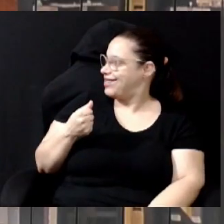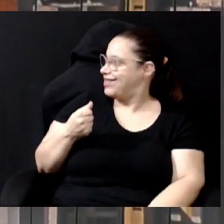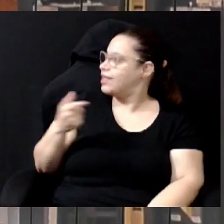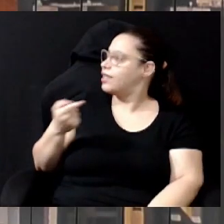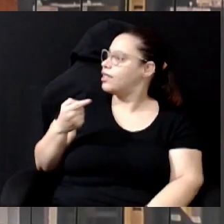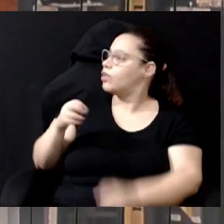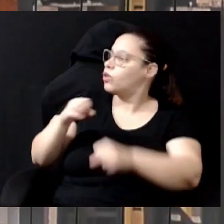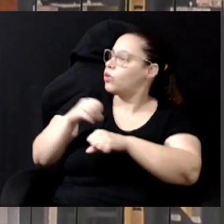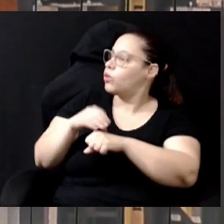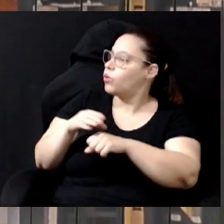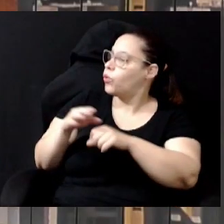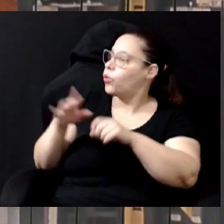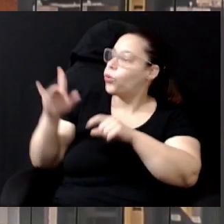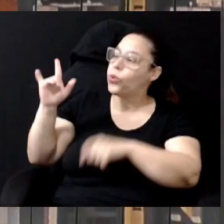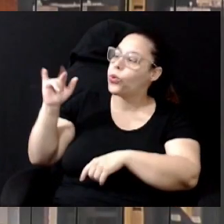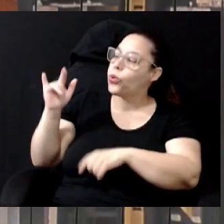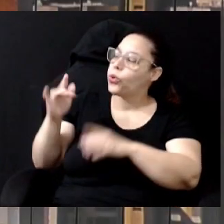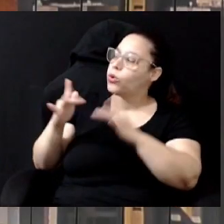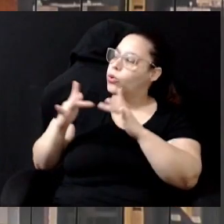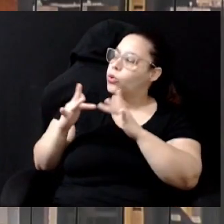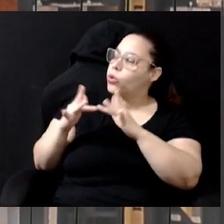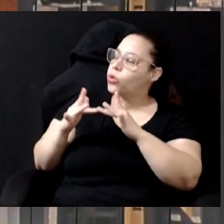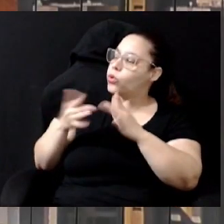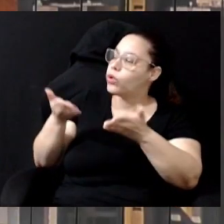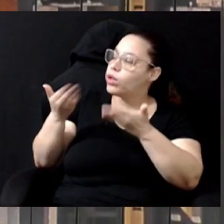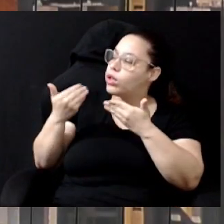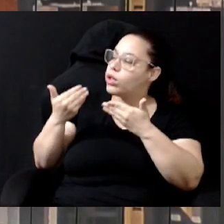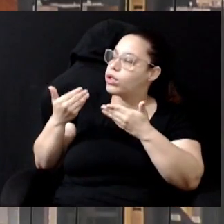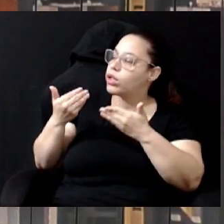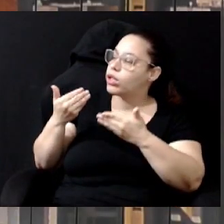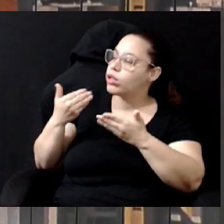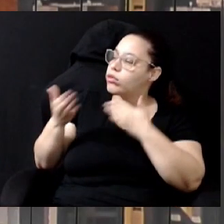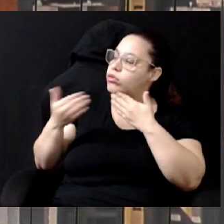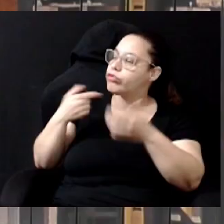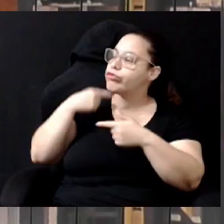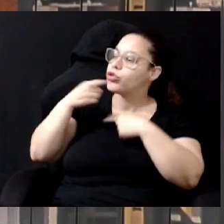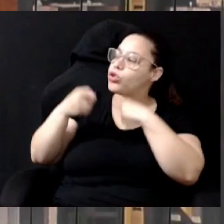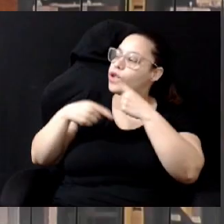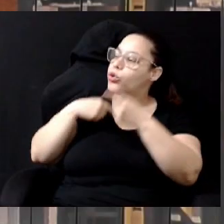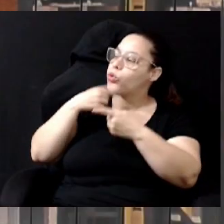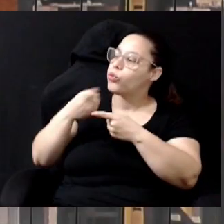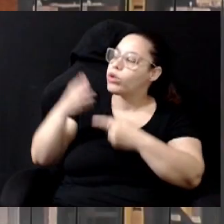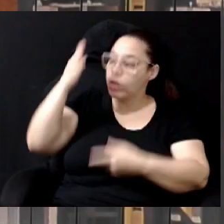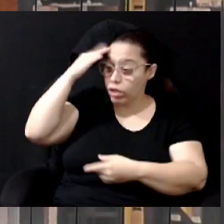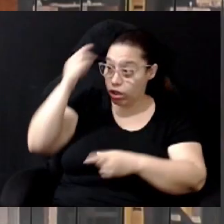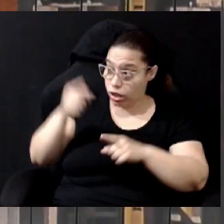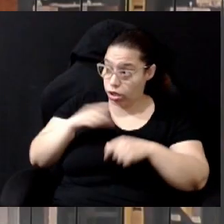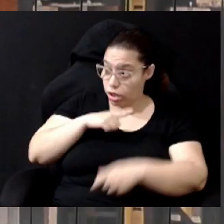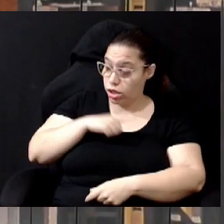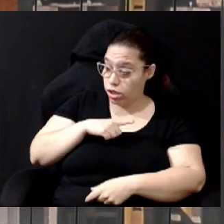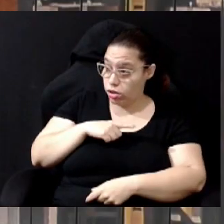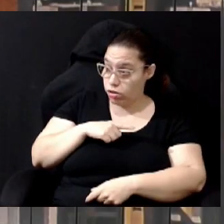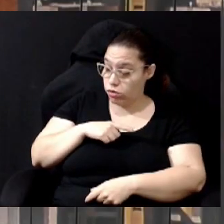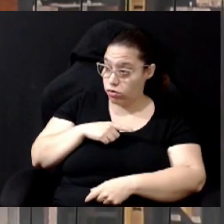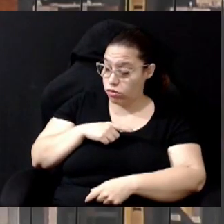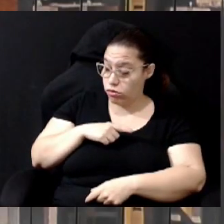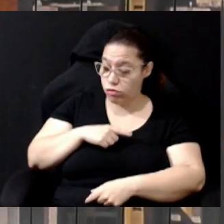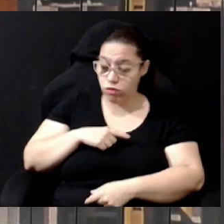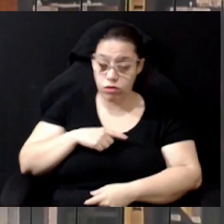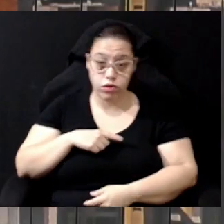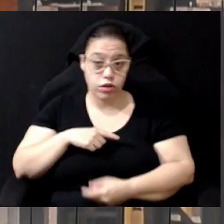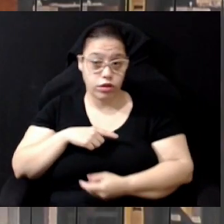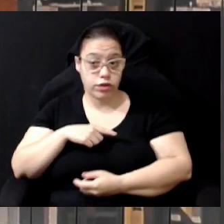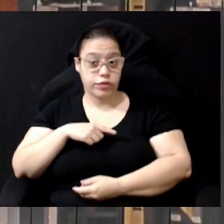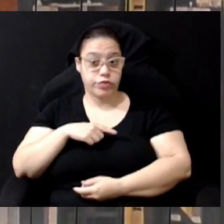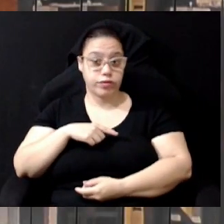então. Eu queria que você deixasse os canais de contato, se a gente quiser saber mais ou tirar dúvida. Vocês têm algum canal que a gente possa acompanhar?